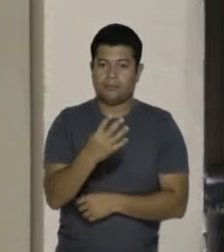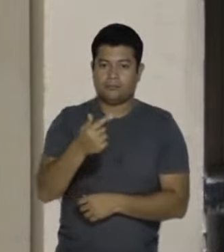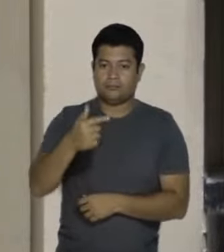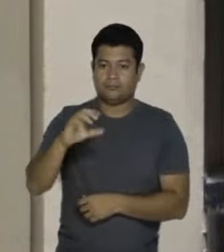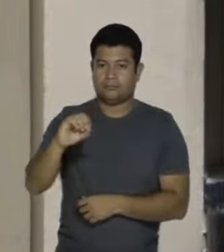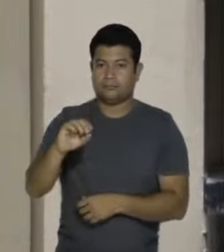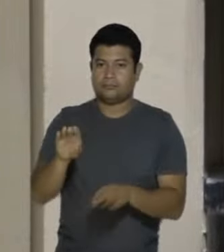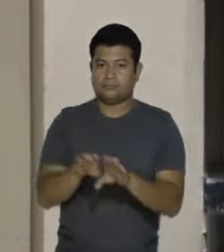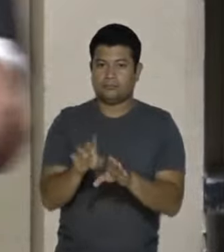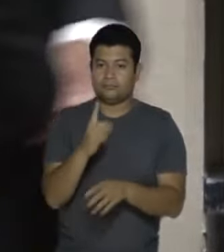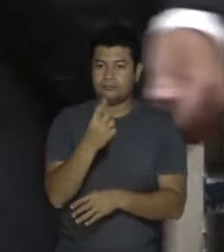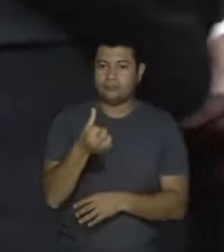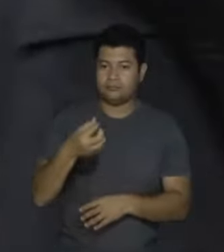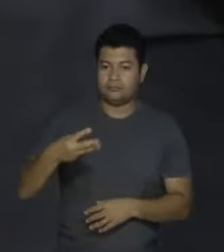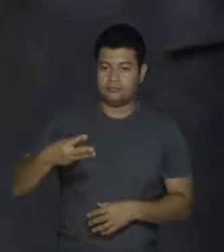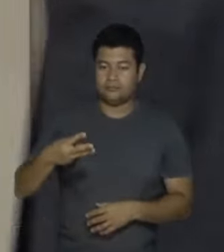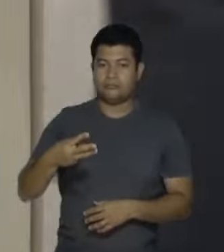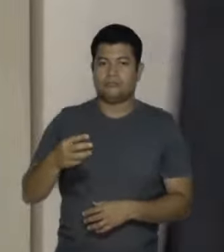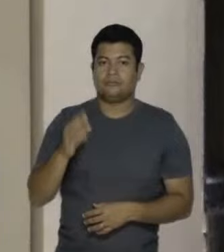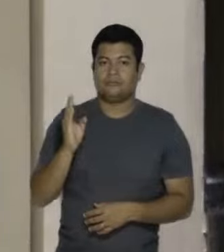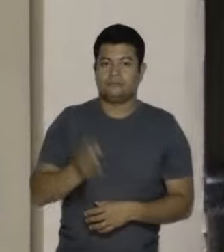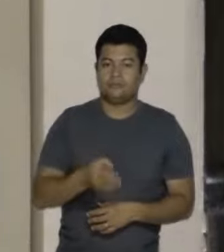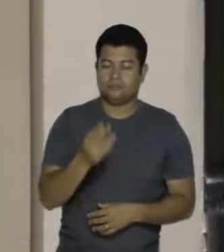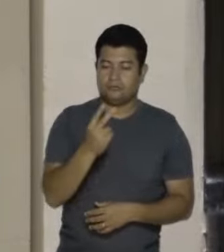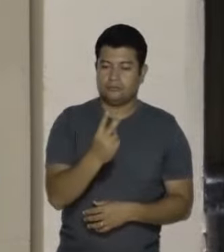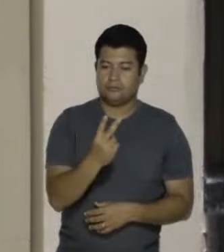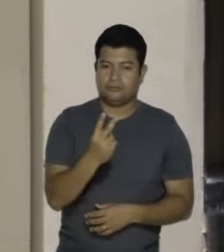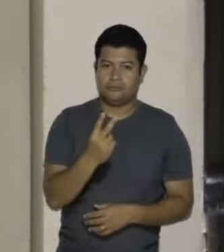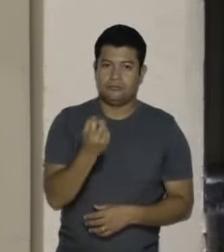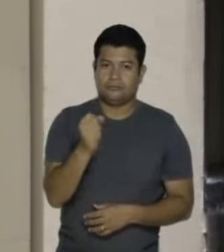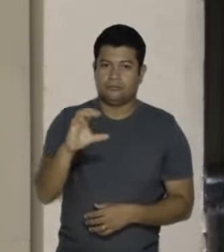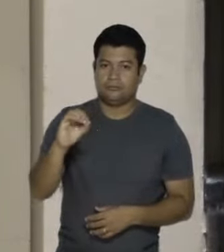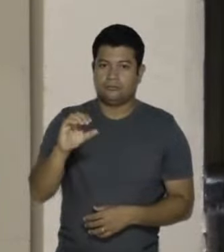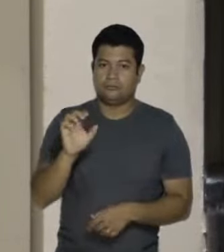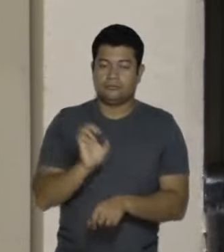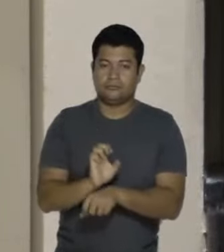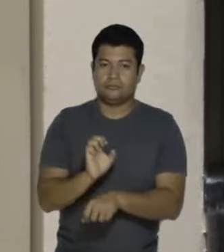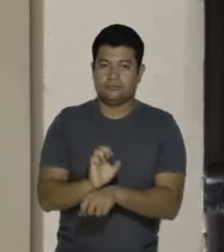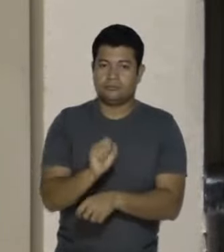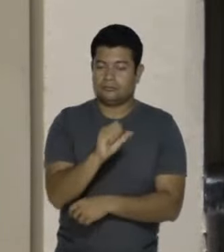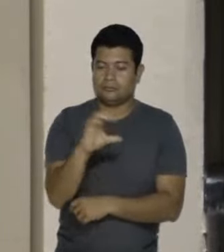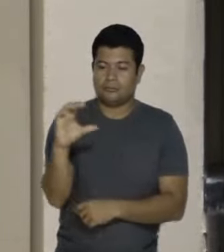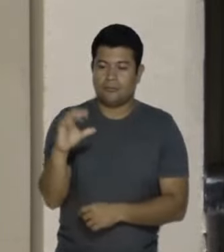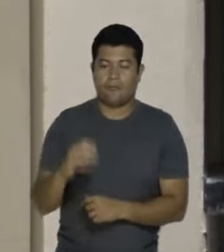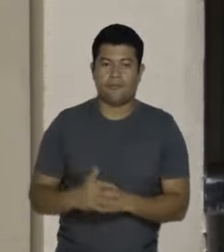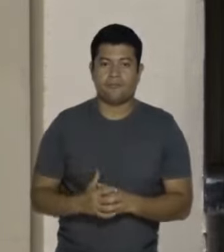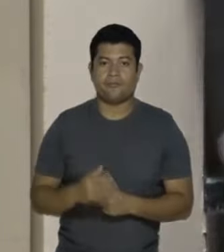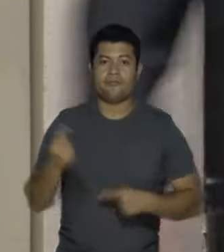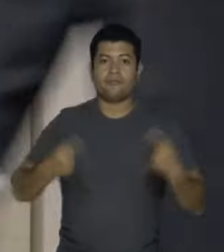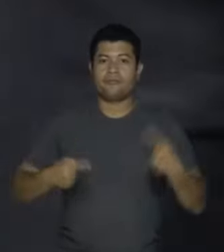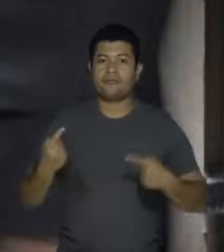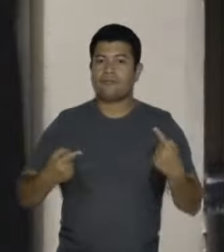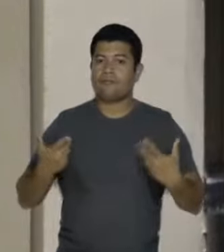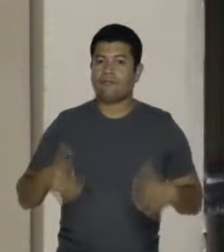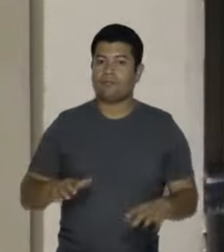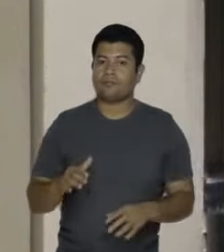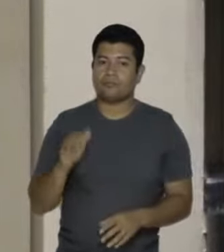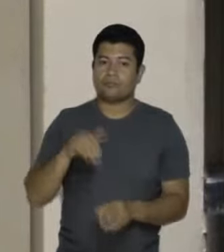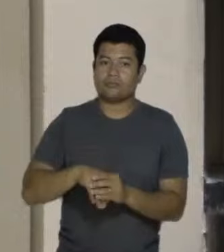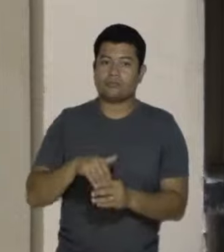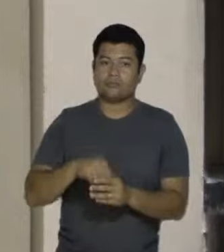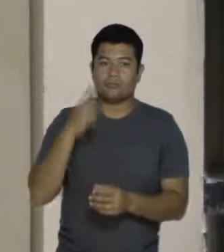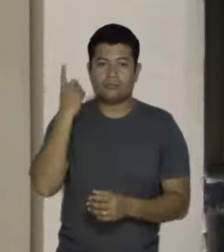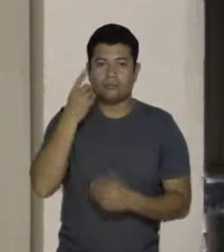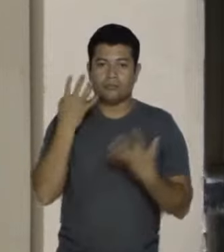br-163 e BR 280 com o Estado de Santa Catarina em discussão tá vendo Quem Queira discutir em votação